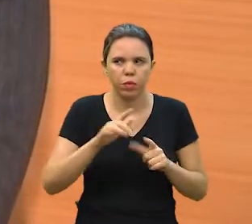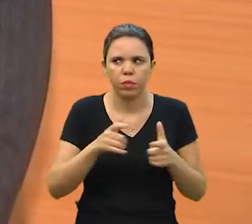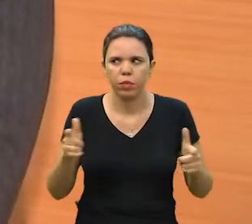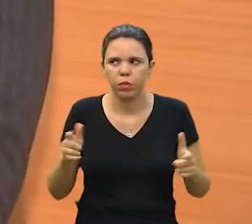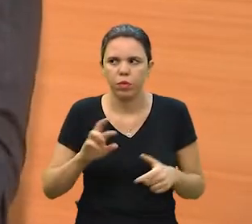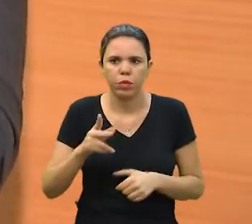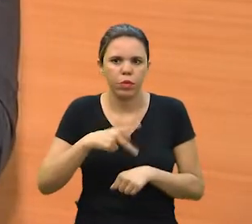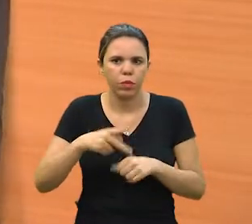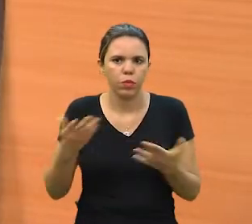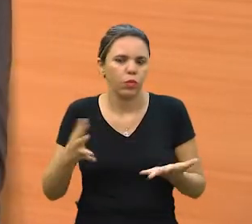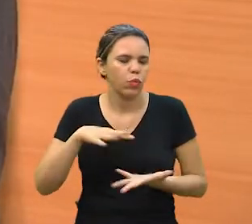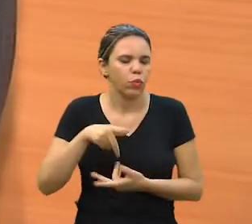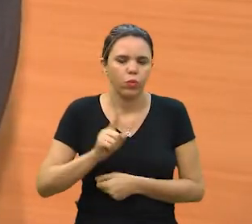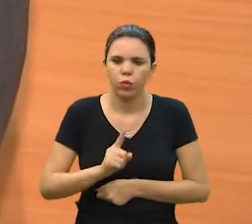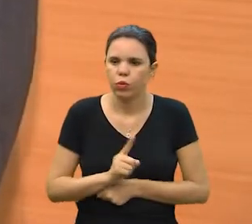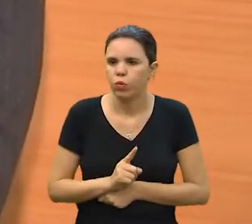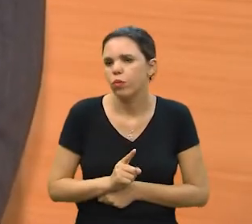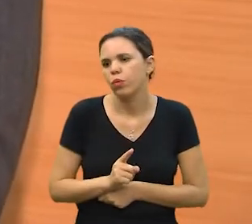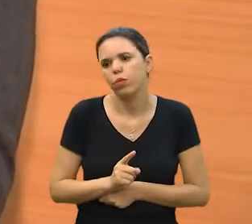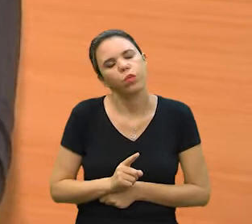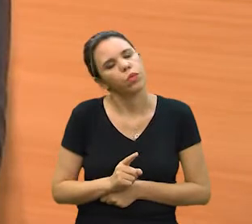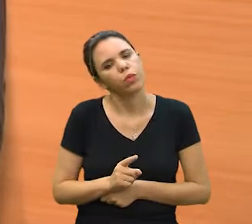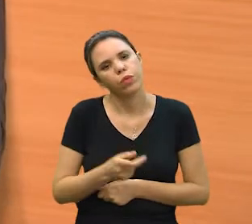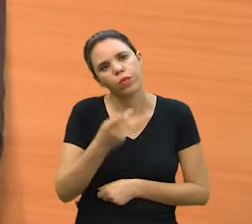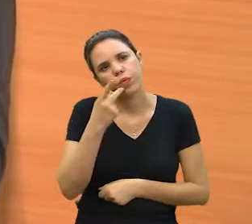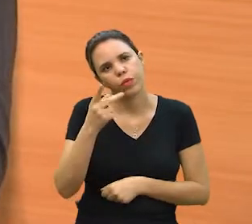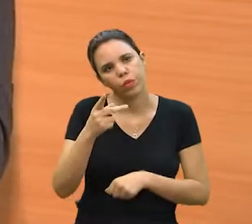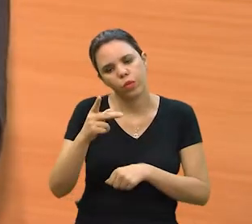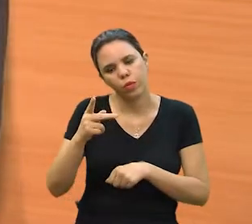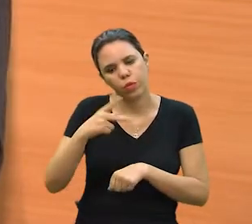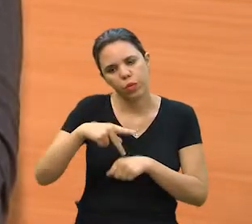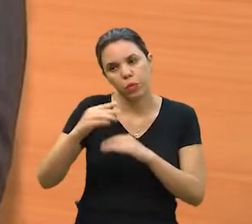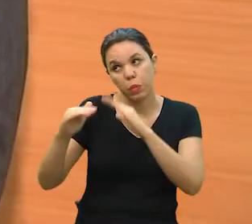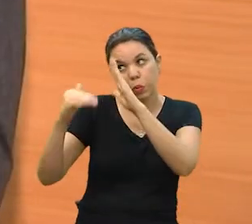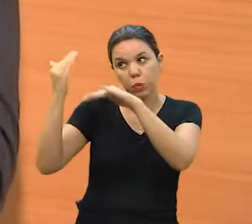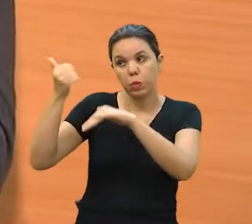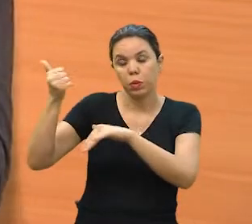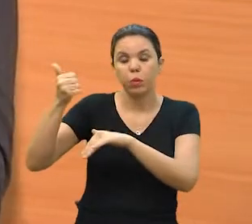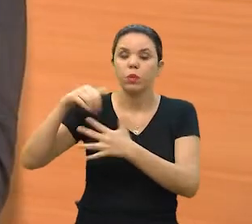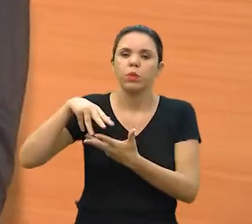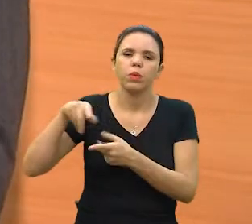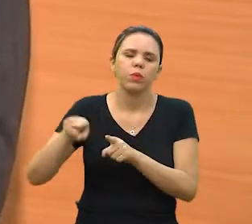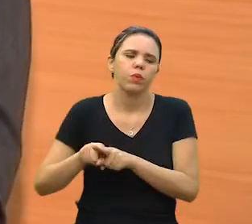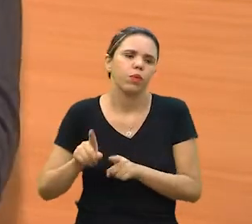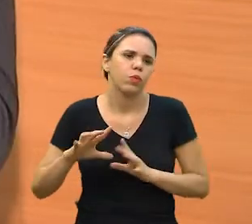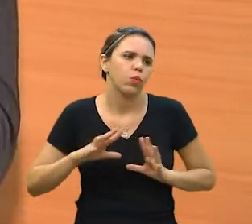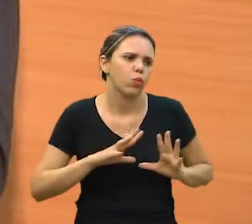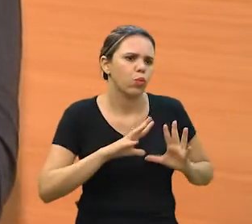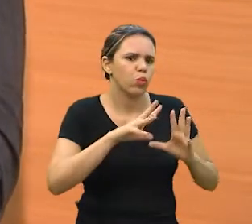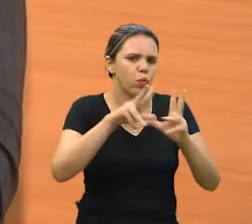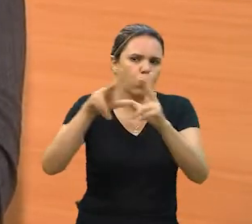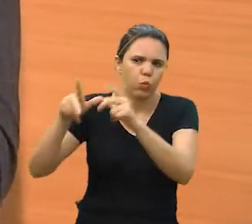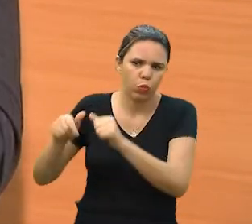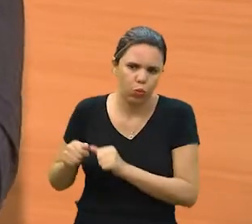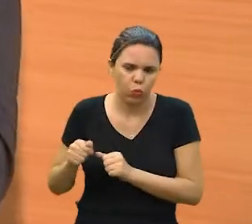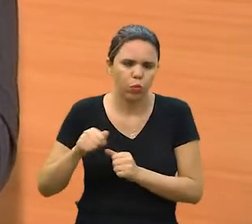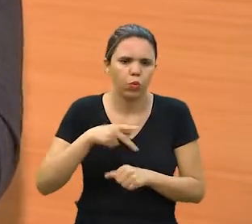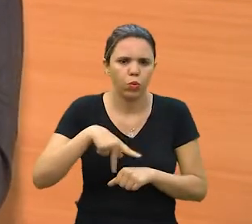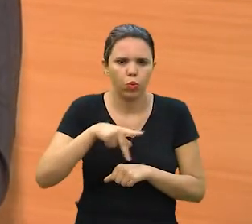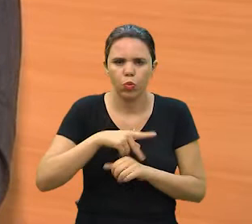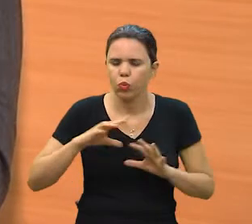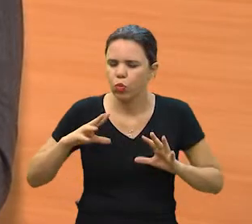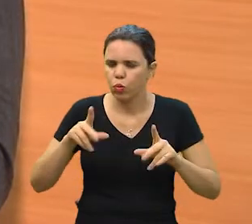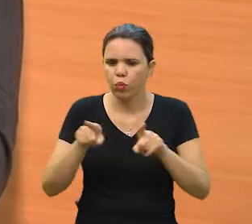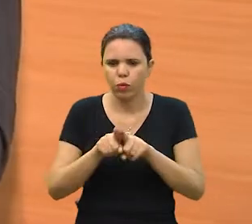sociedade. Nenhum país hoje do mundo, né, os países que nós chamamos de países desenvolvidos, países de primeiro mundo, todos eles,